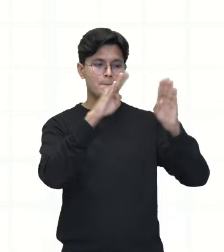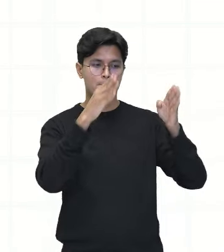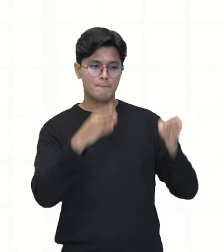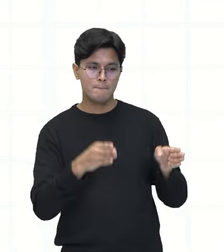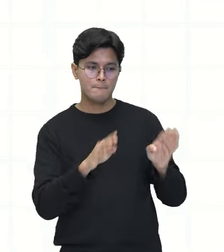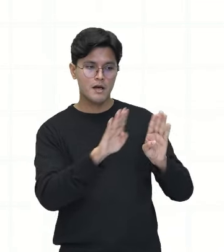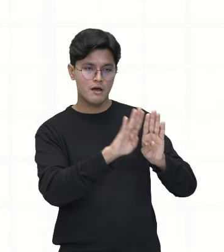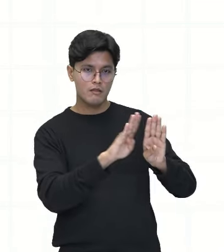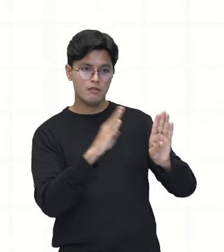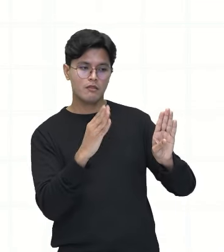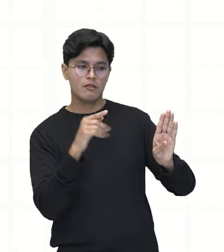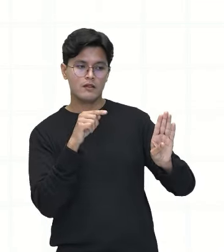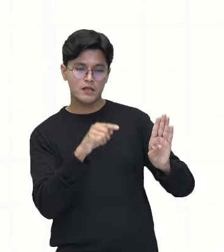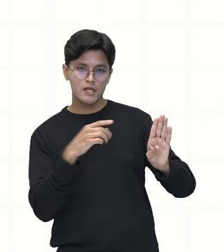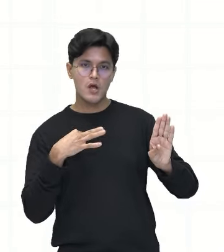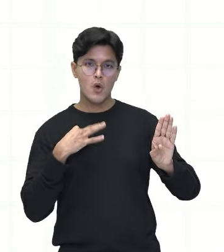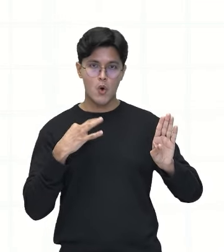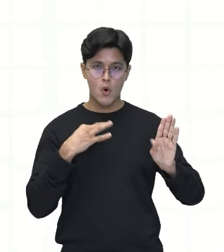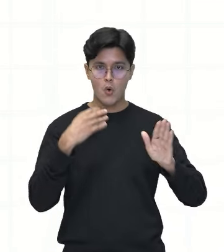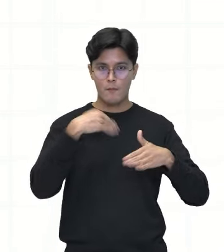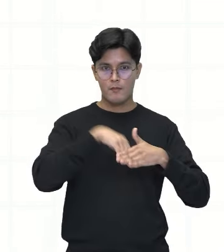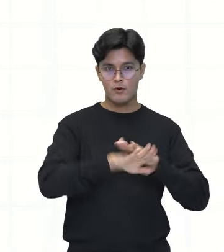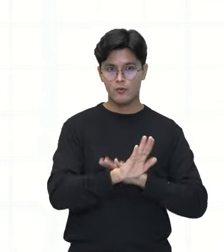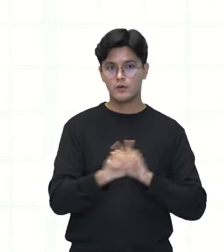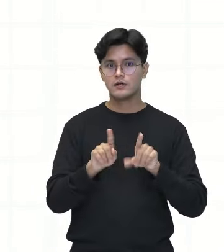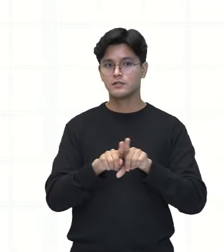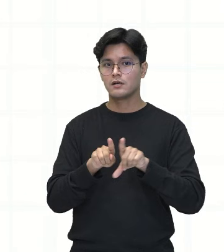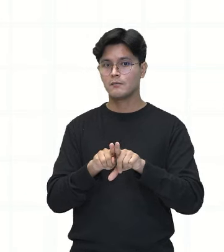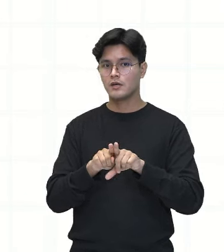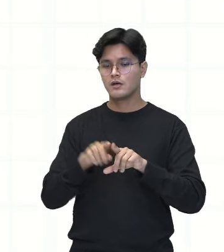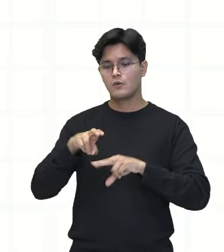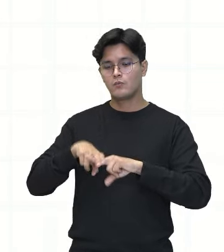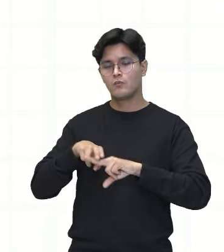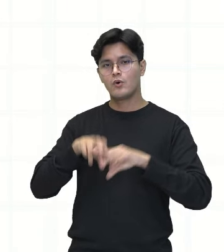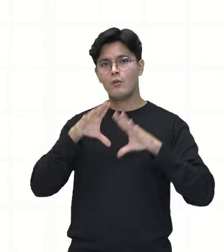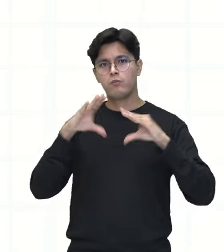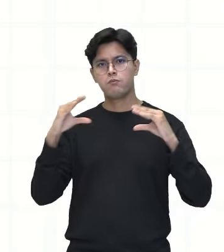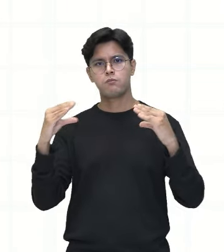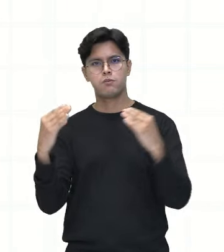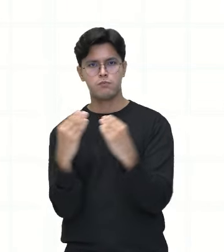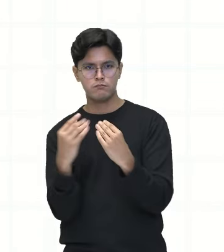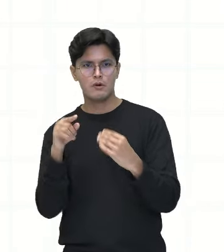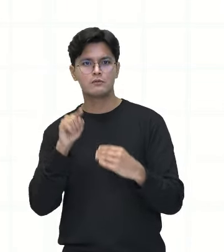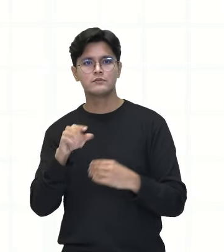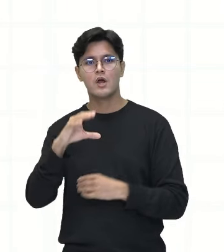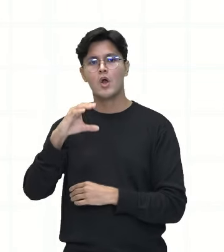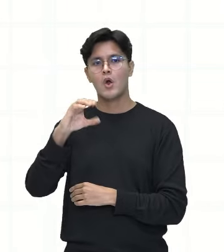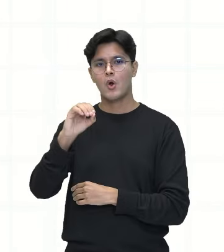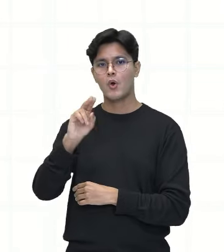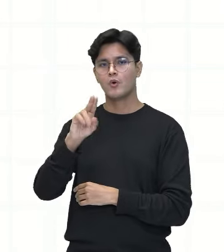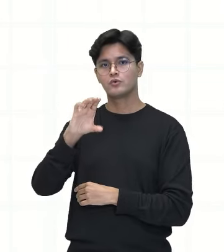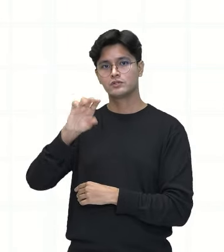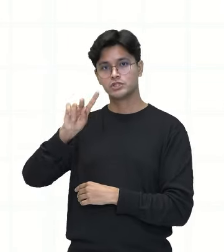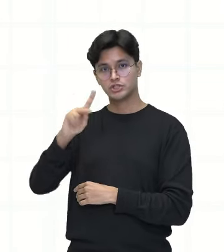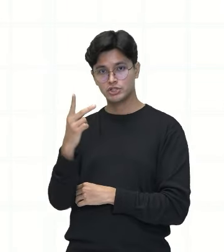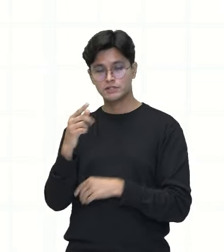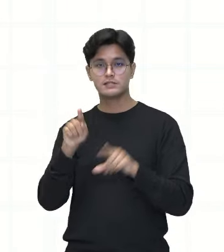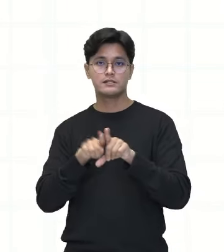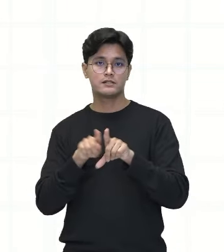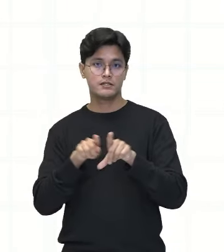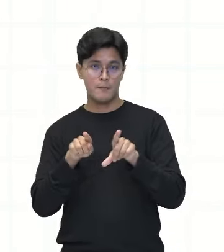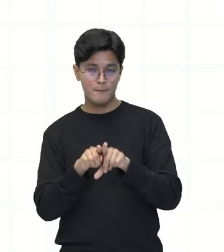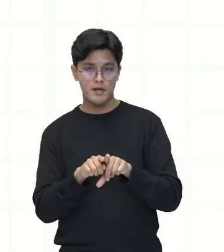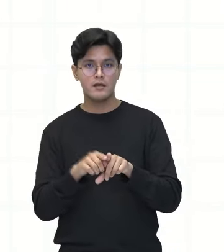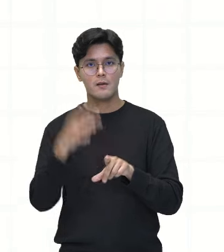alguma coisa em relação ao pai dela que é daltônico, né? Então ele troca as cores, ele vê uma cor, mas é outra, ok? Então vamos ver